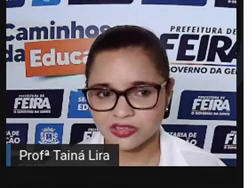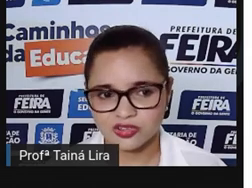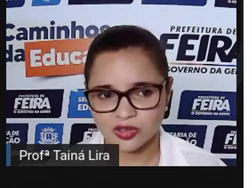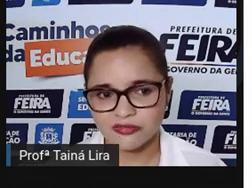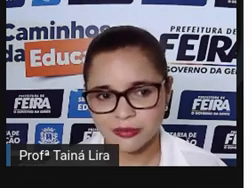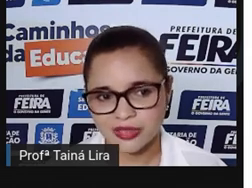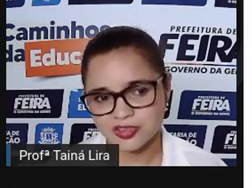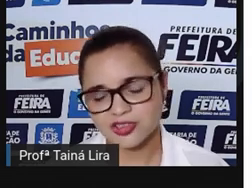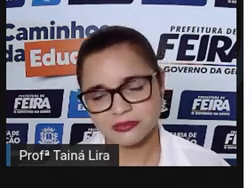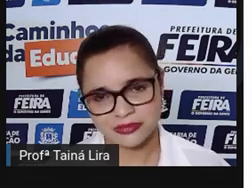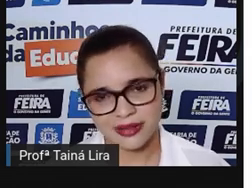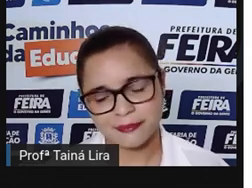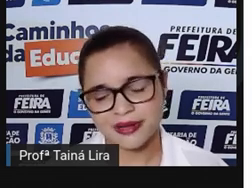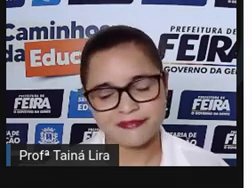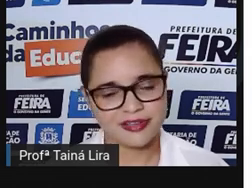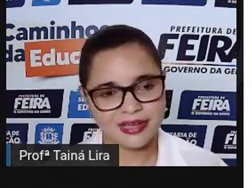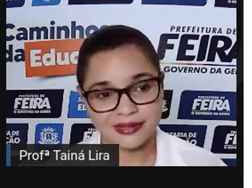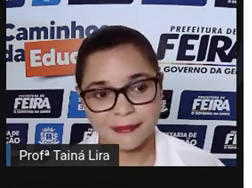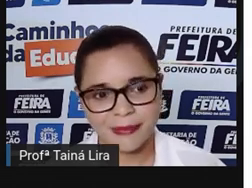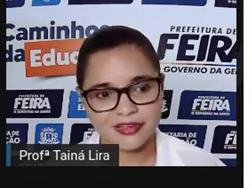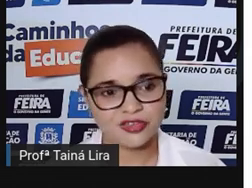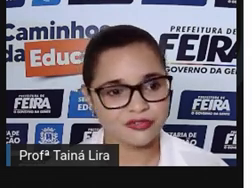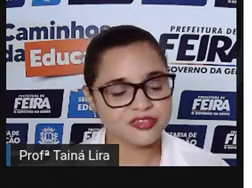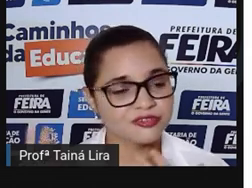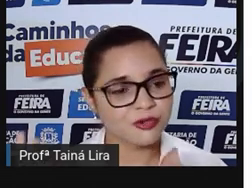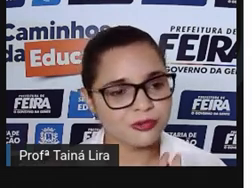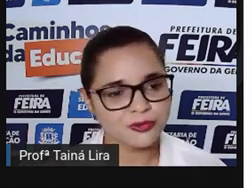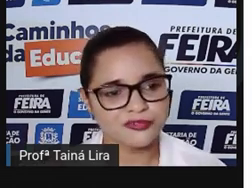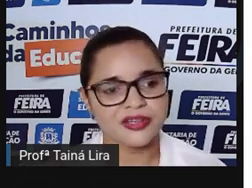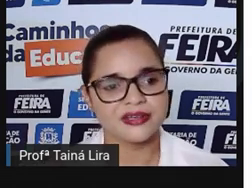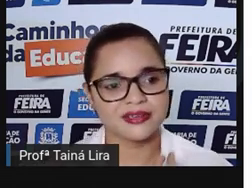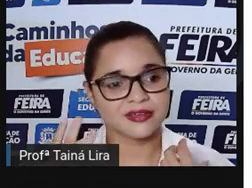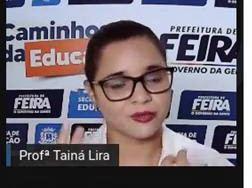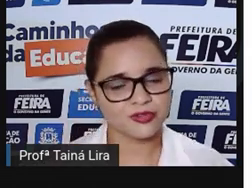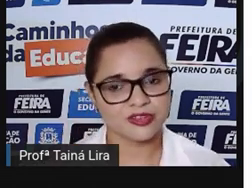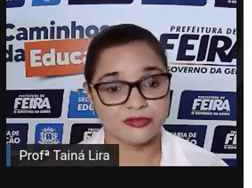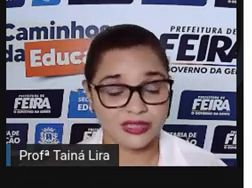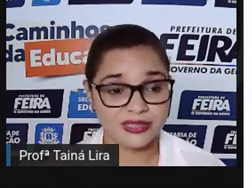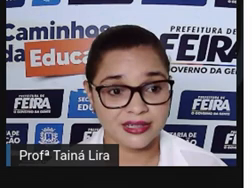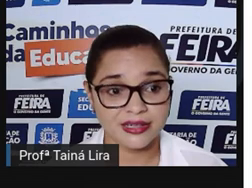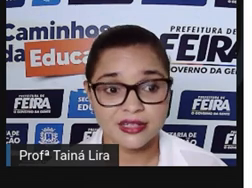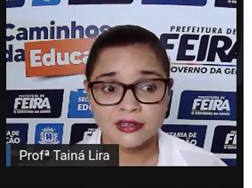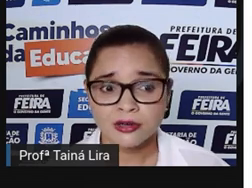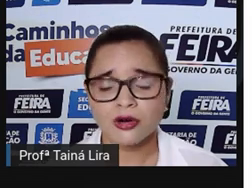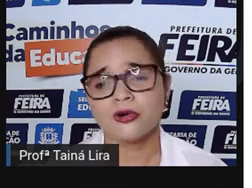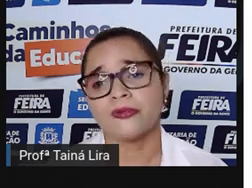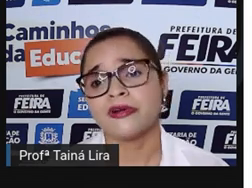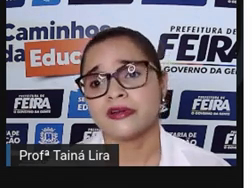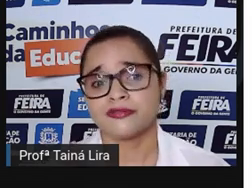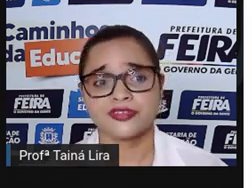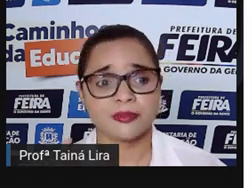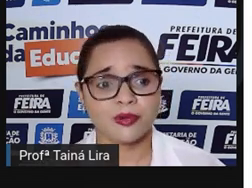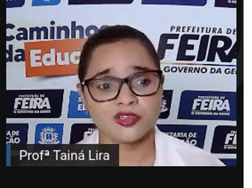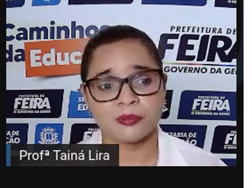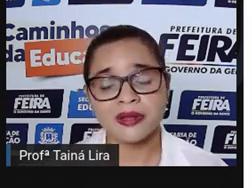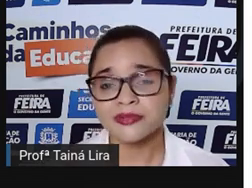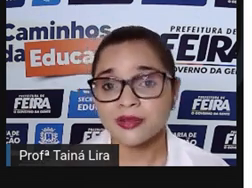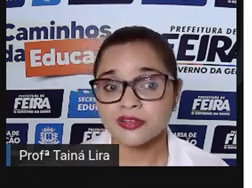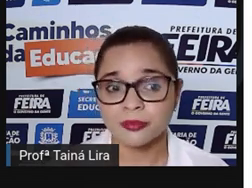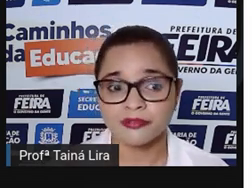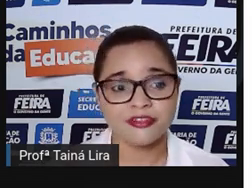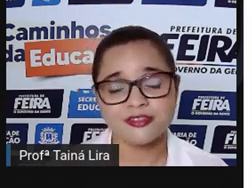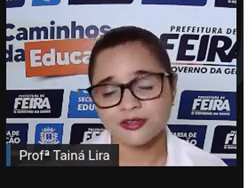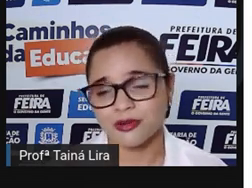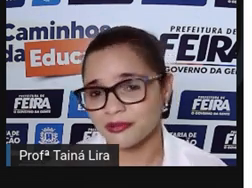aula novamente, tá? Para ver ali a parte que você ficou com dúvida ainda, que não conseguiu entender. Ou você pode perguntar